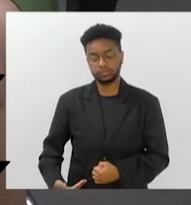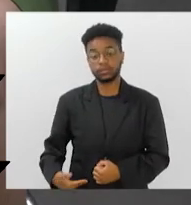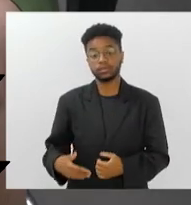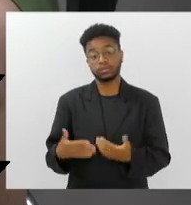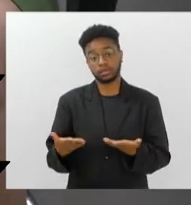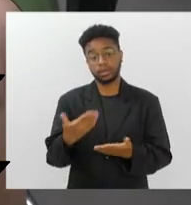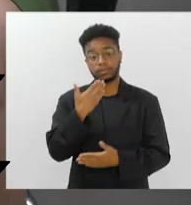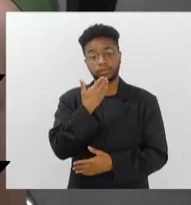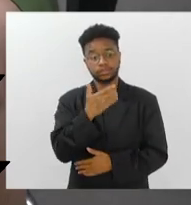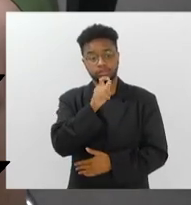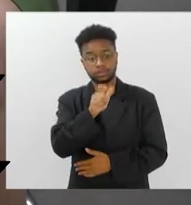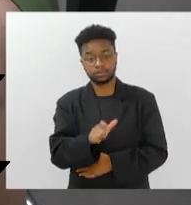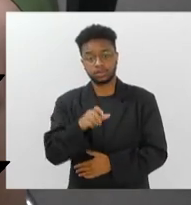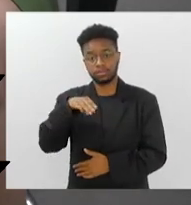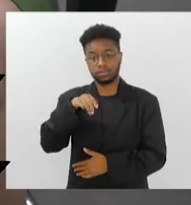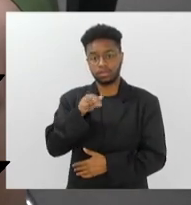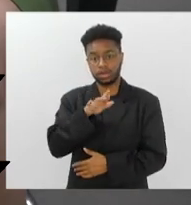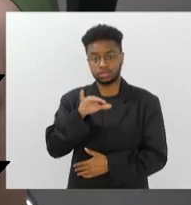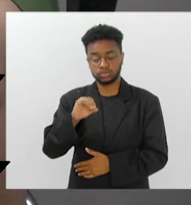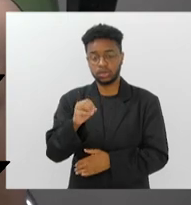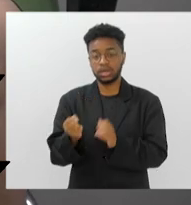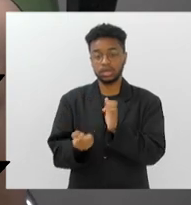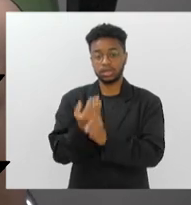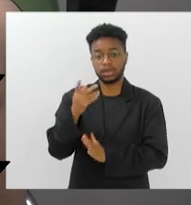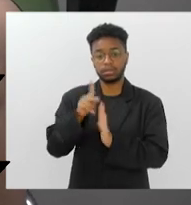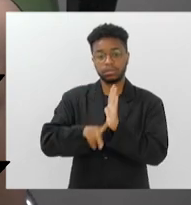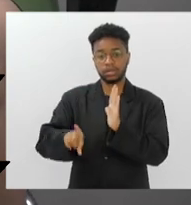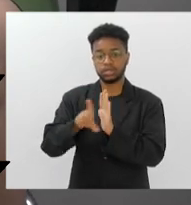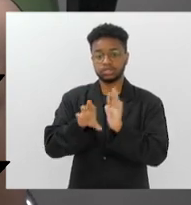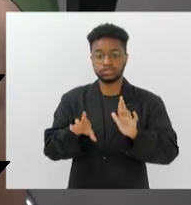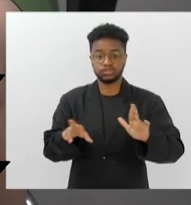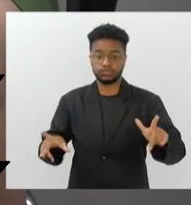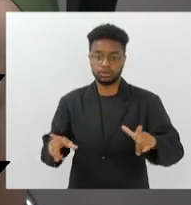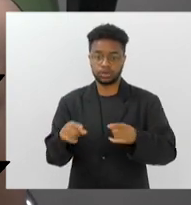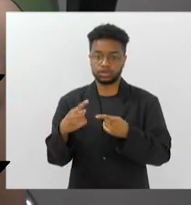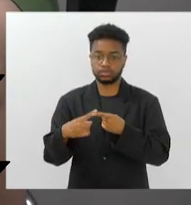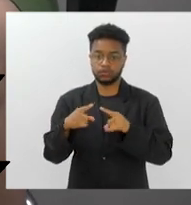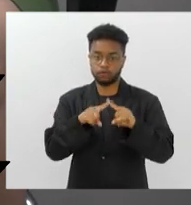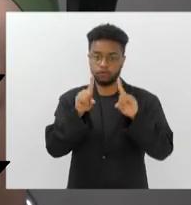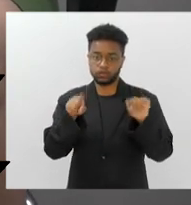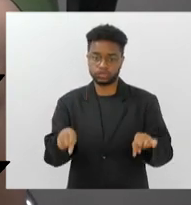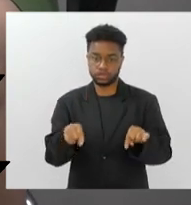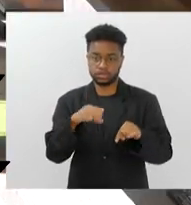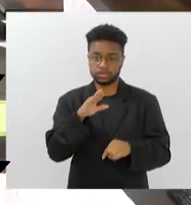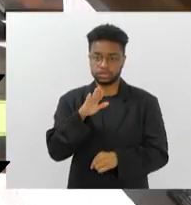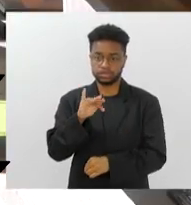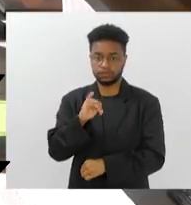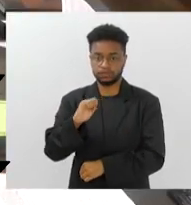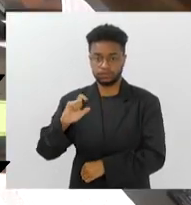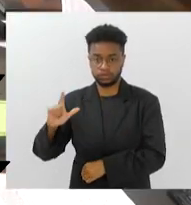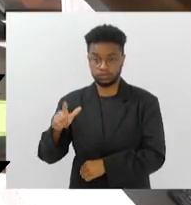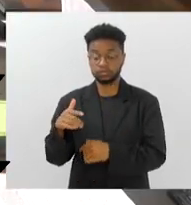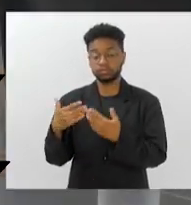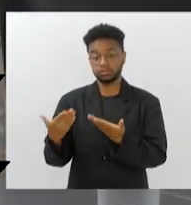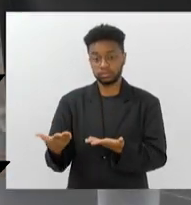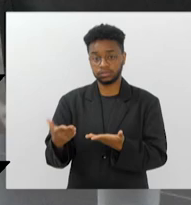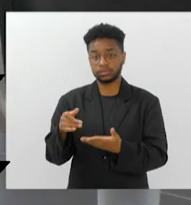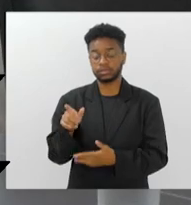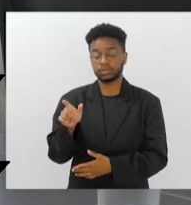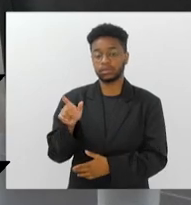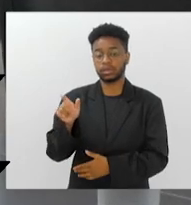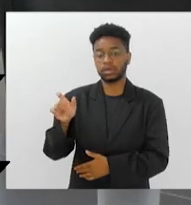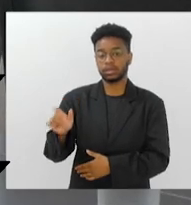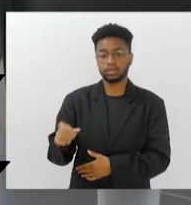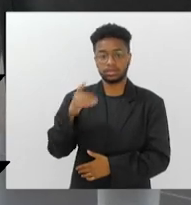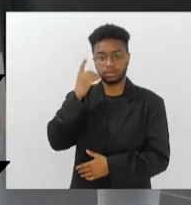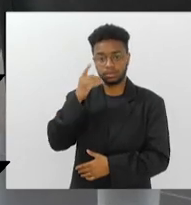que faça um projeto de lei específico pro servidor civil é isso é isso E aí ele o o deputado cozolino fala que quem legislou aqui sobre